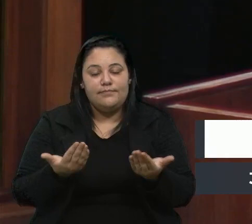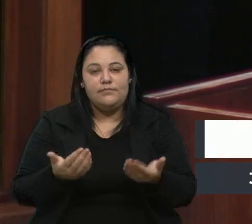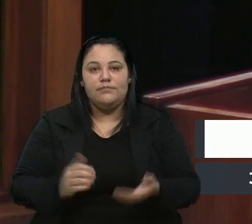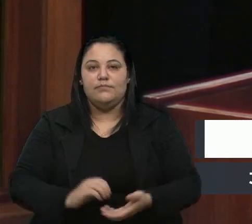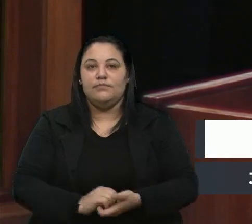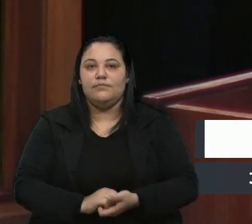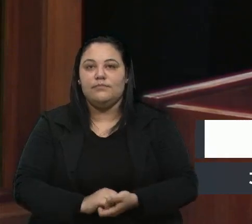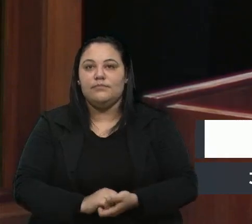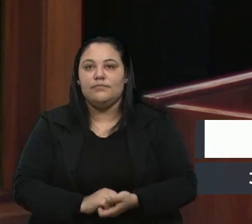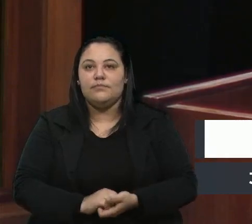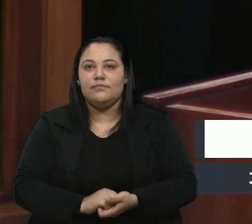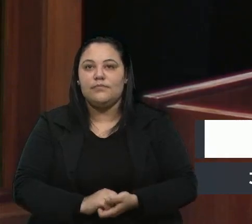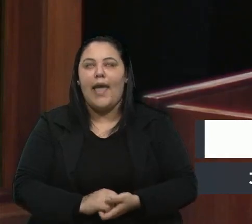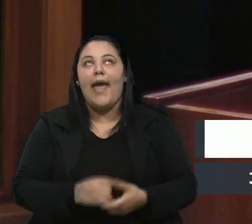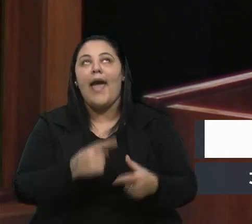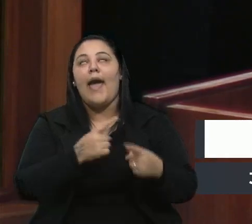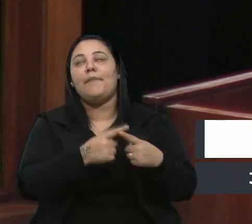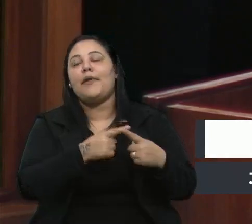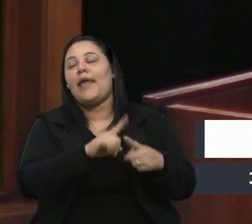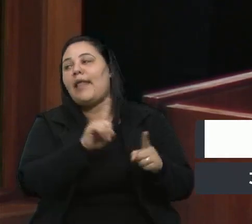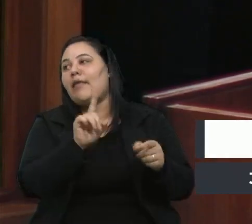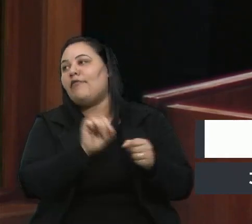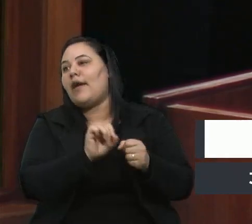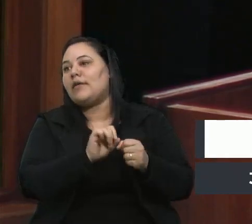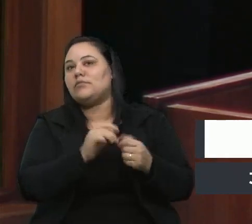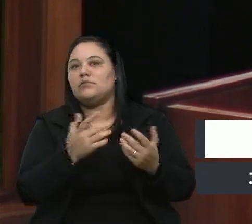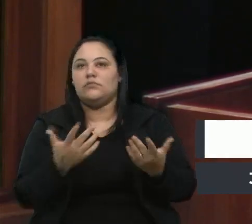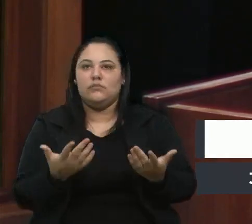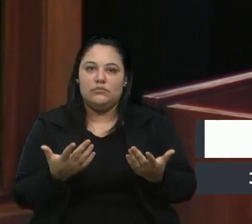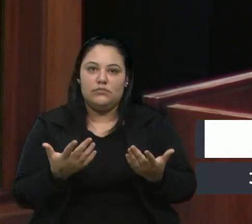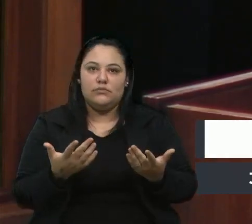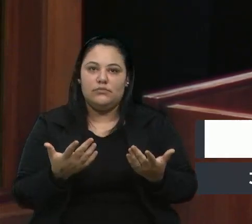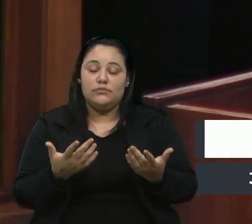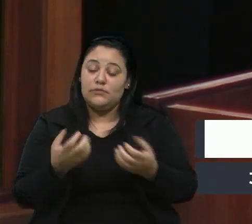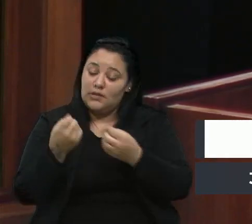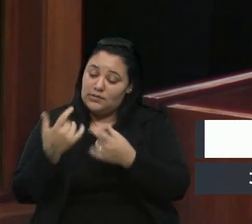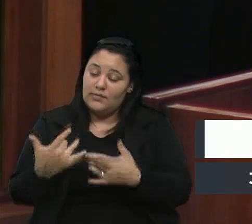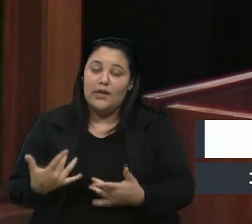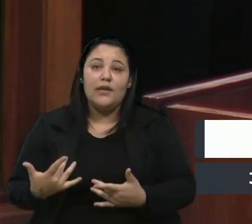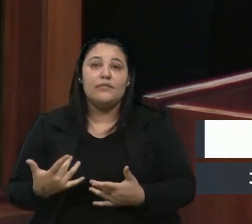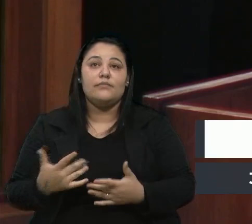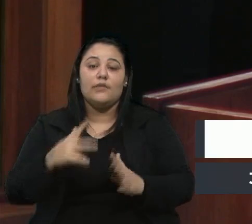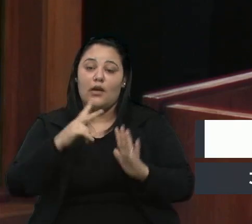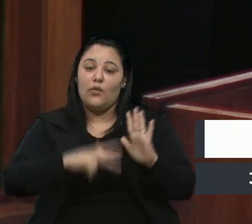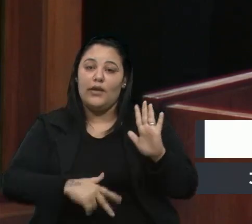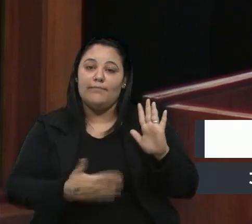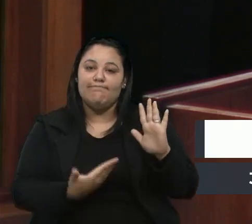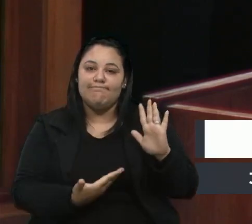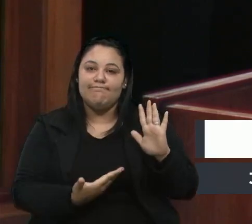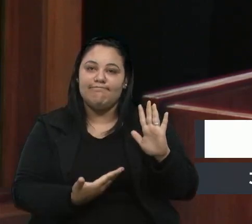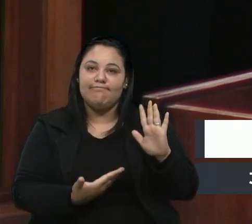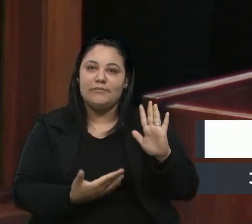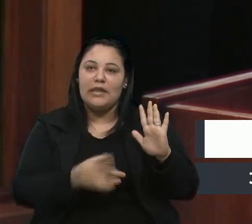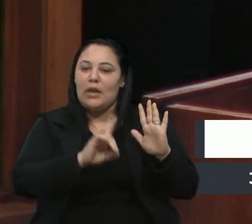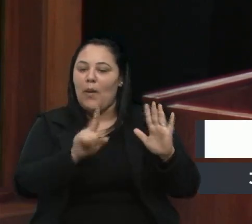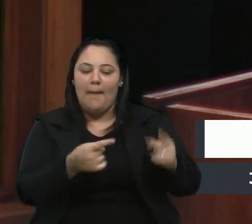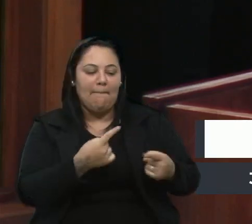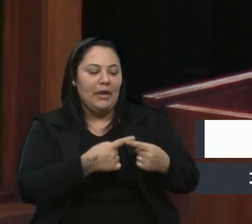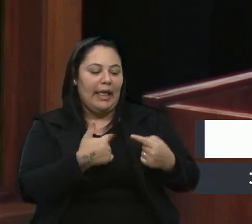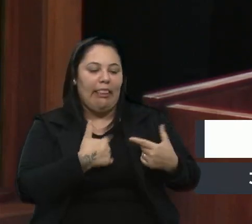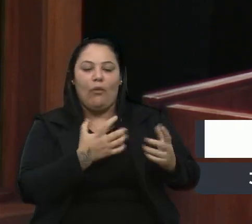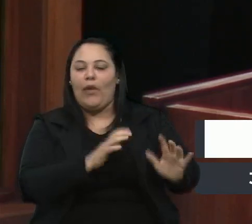Então, por que que não fazem? Tá, acabei de explicar por que que não fazem. Não é porque não querem,